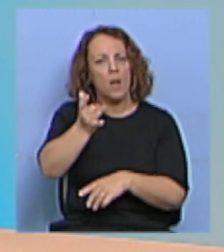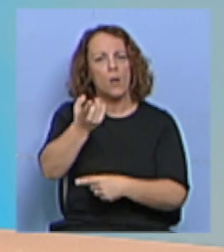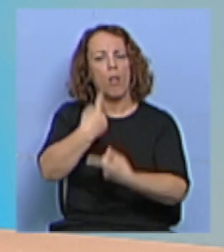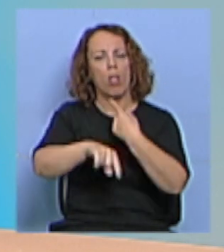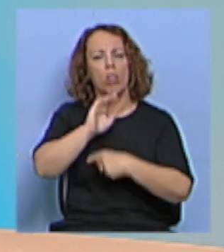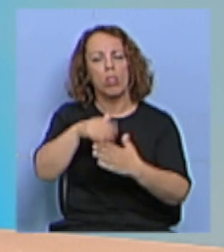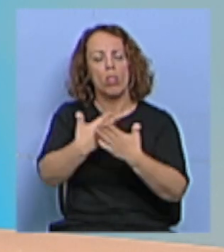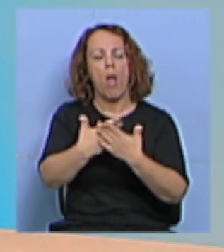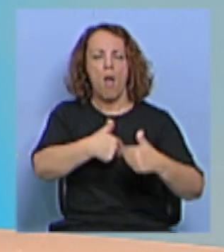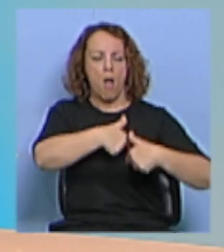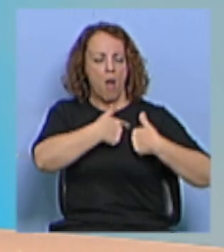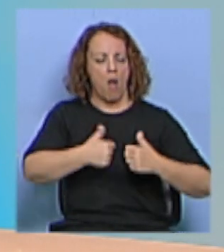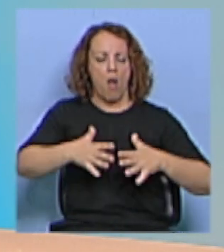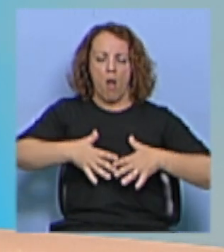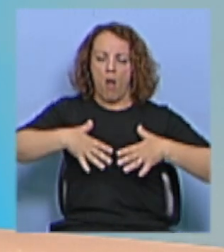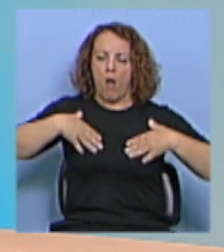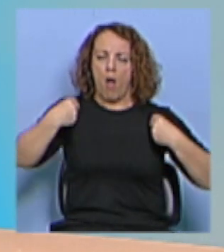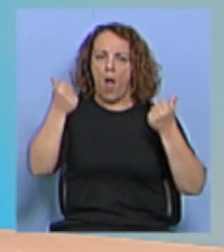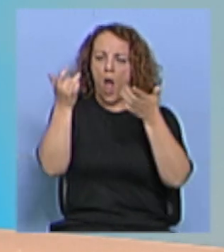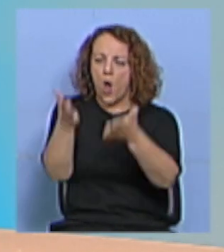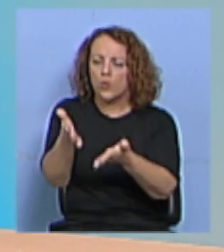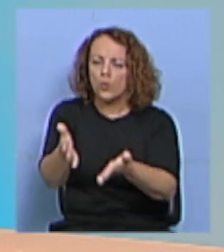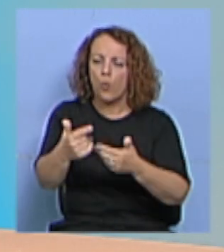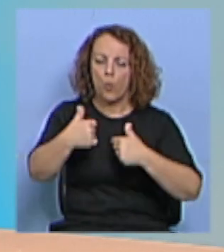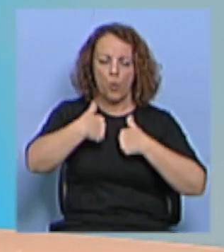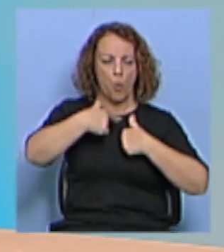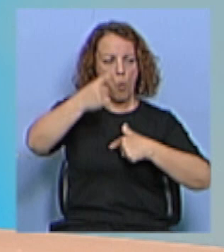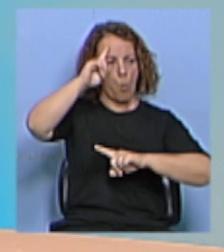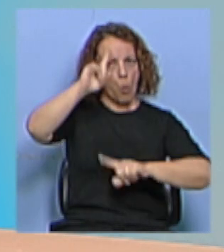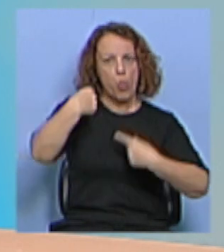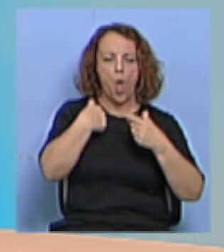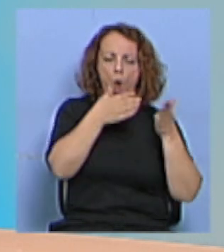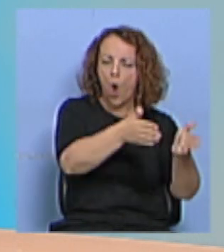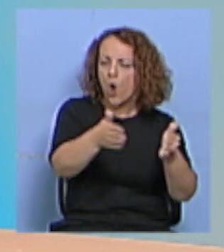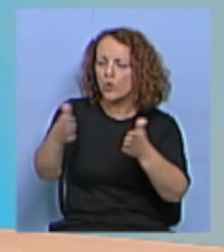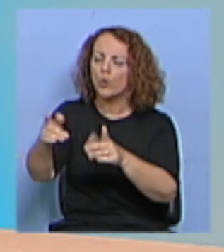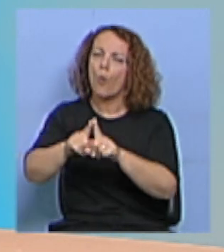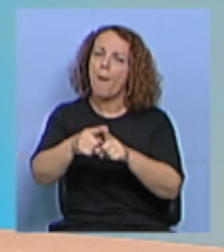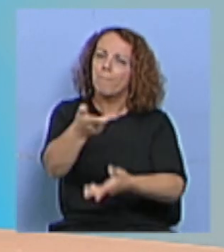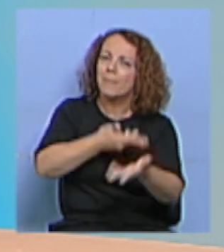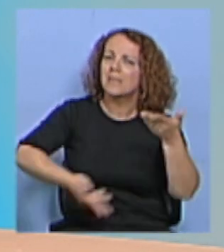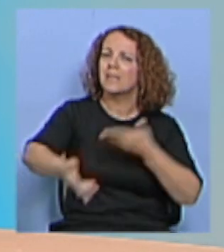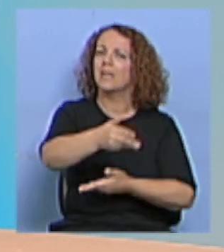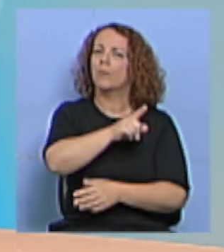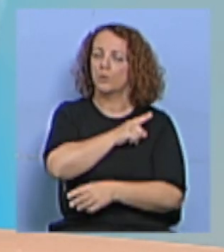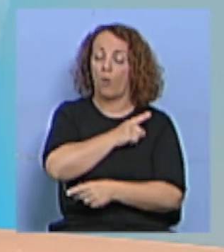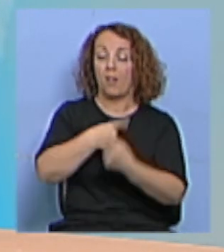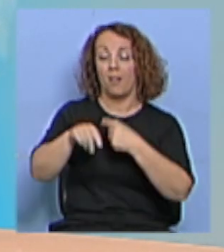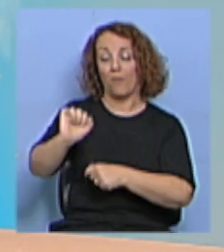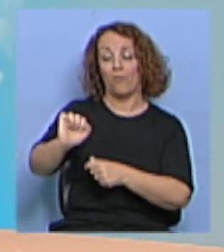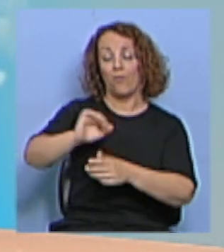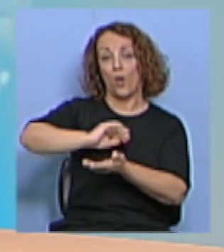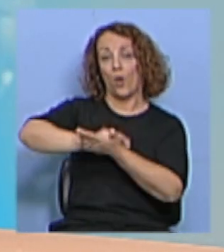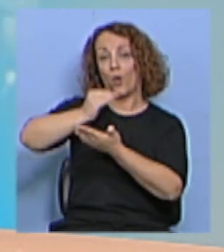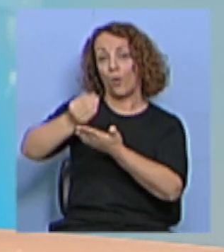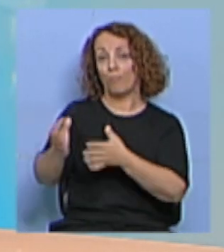de auxílio, de enriquecimento pessoal, também de partilha daquilo que sabem. Nesta área também a Fundação Fé e Cooperação tem funcionado